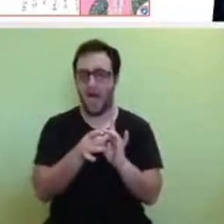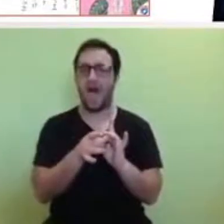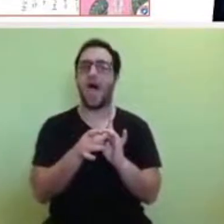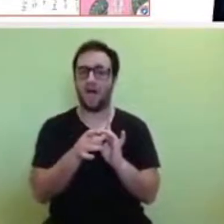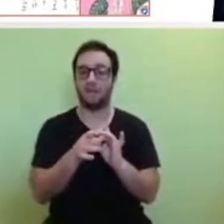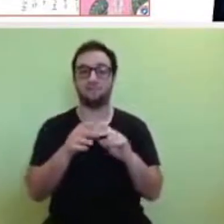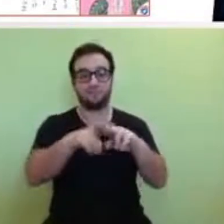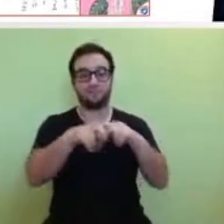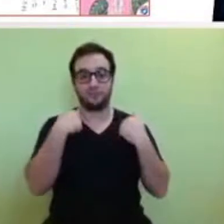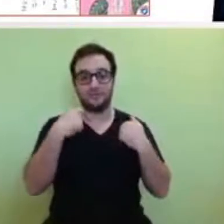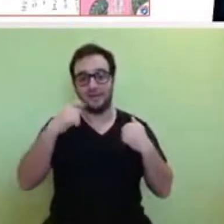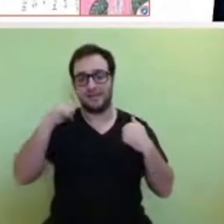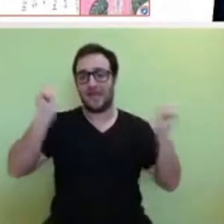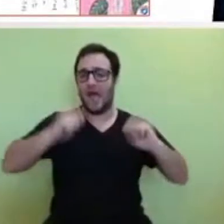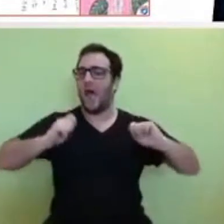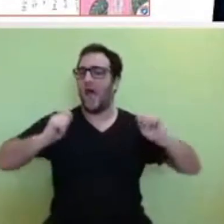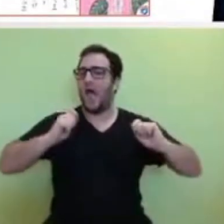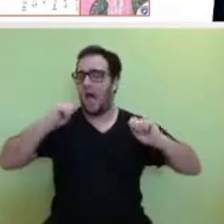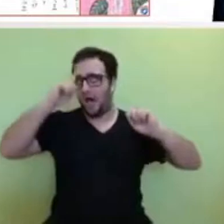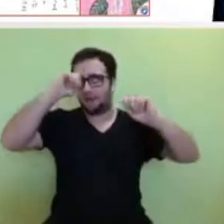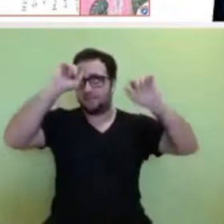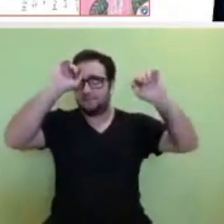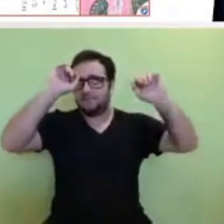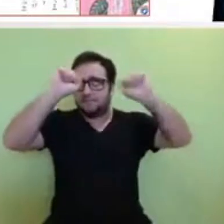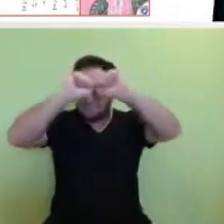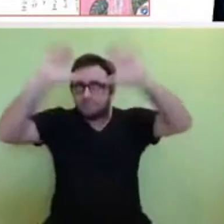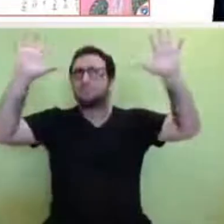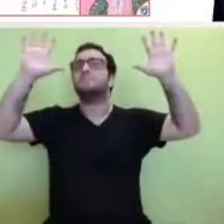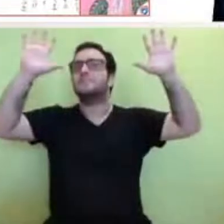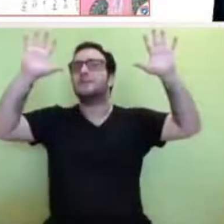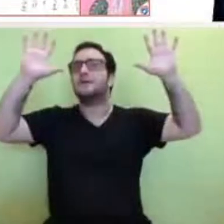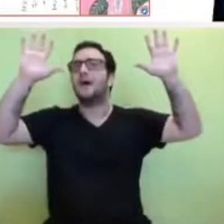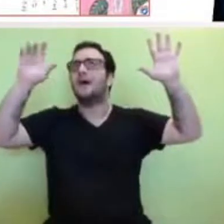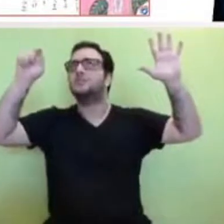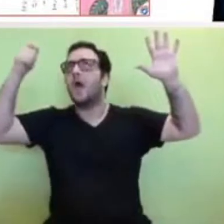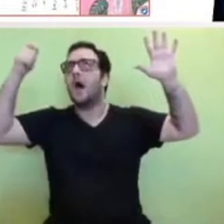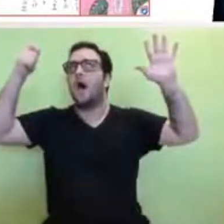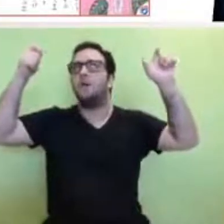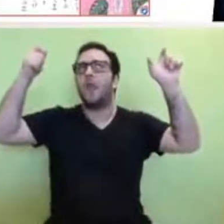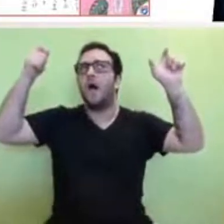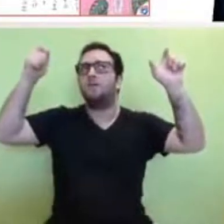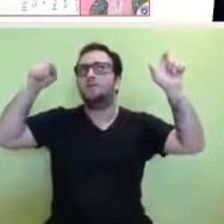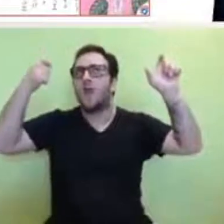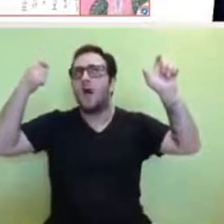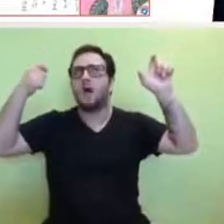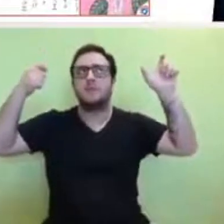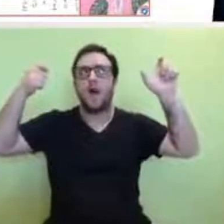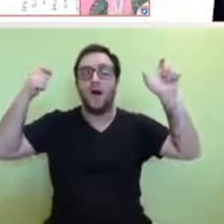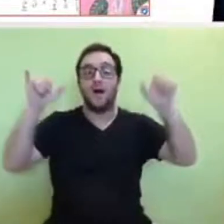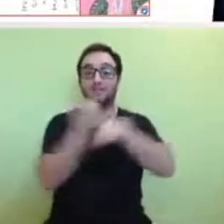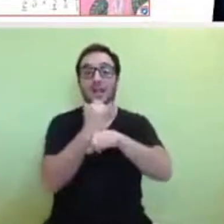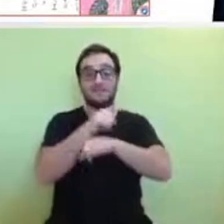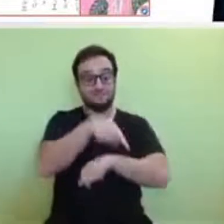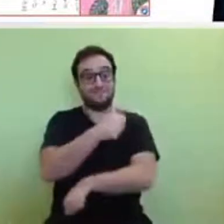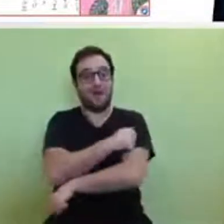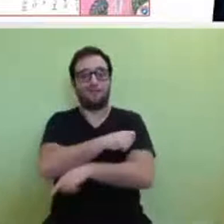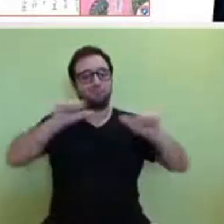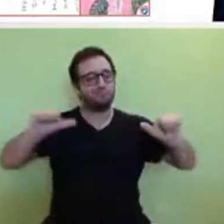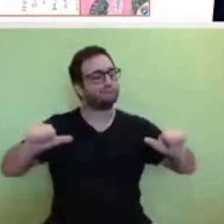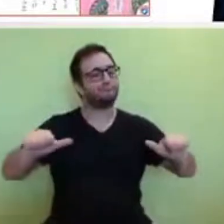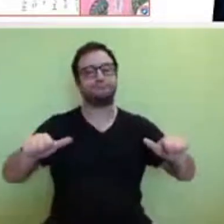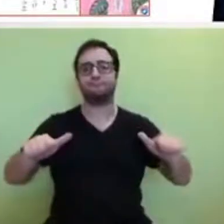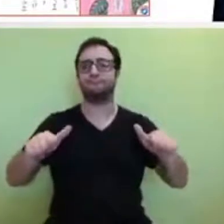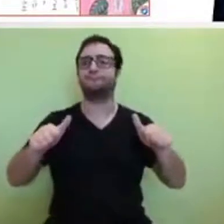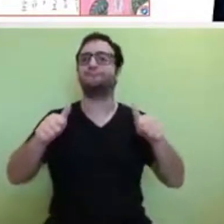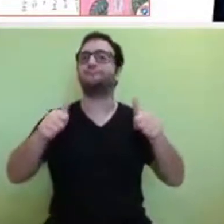que nós começamos a utilizar essa estratégia, melhorou muito o rendimento, melhorou muito a interpretação,